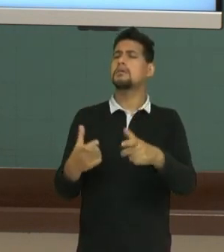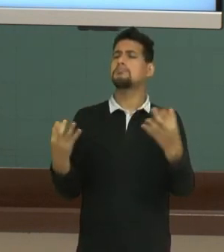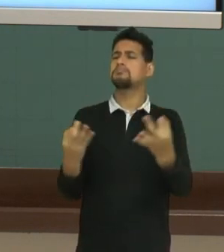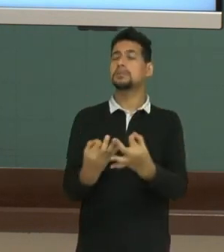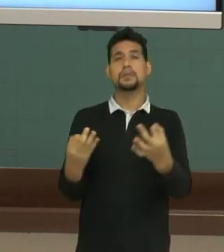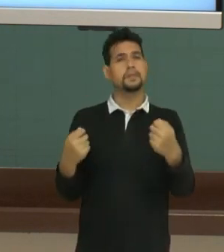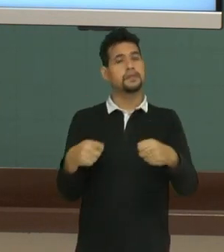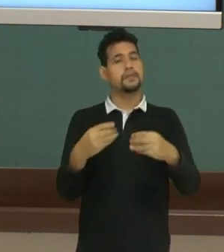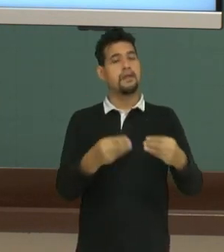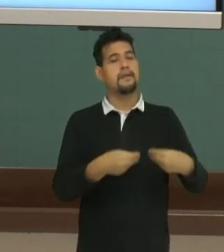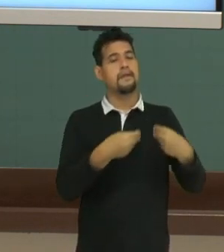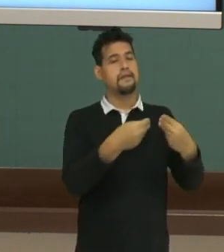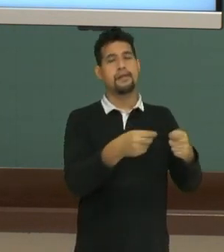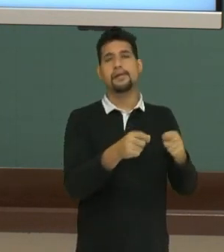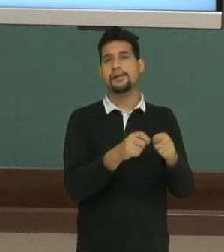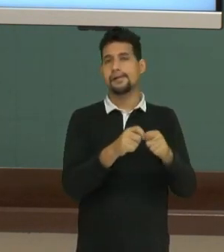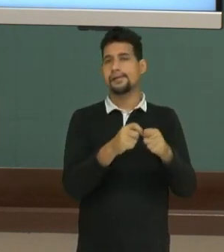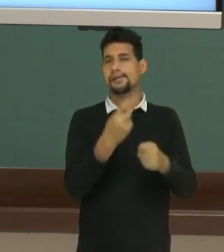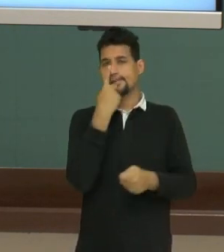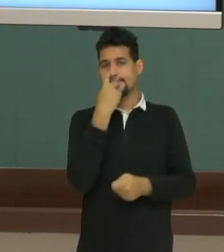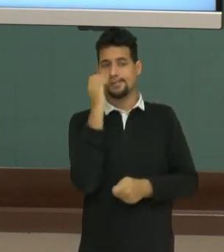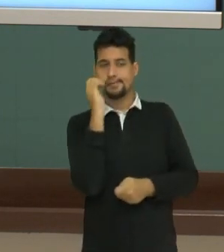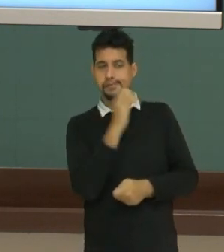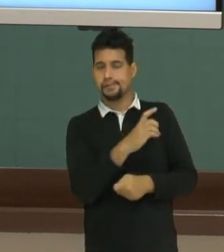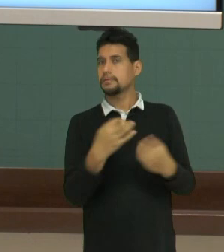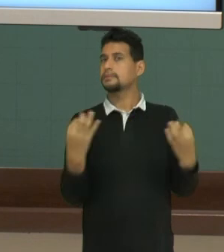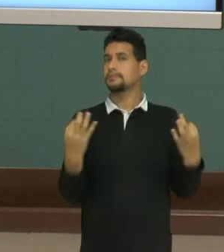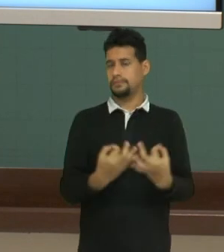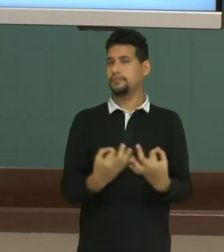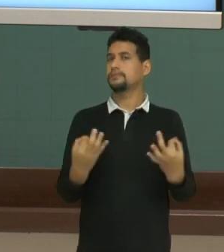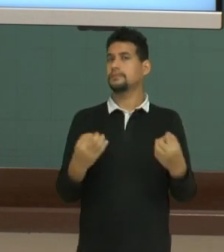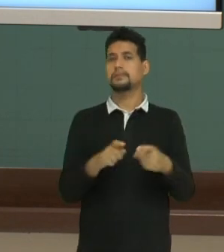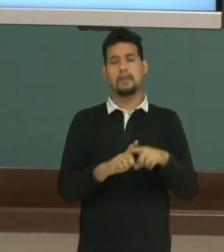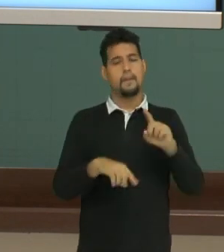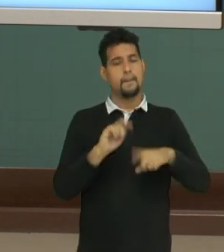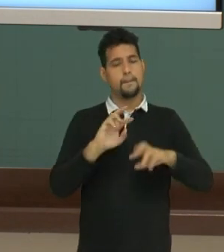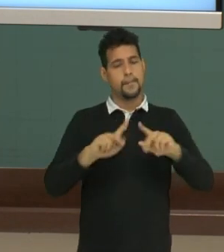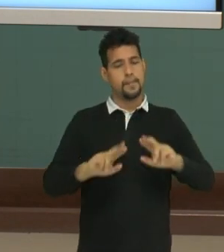você deve levar para fazer o destino e a reciclagem correta